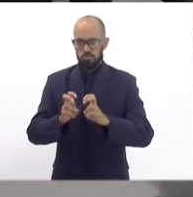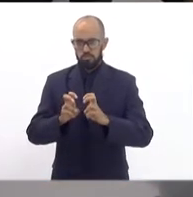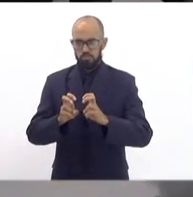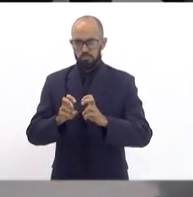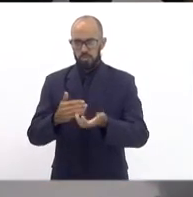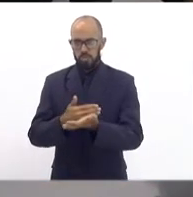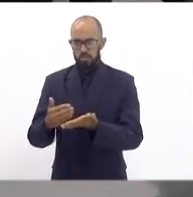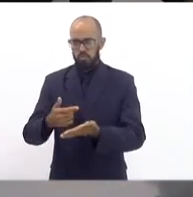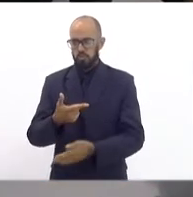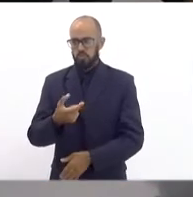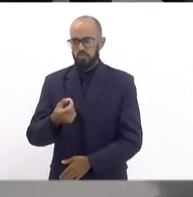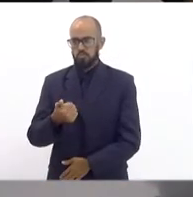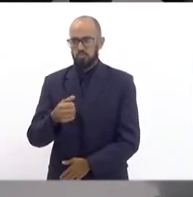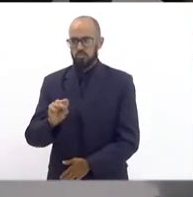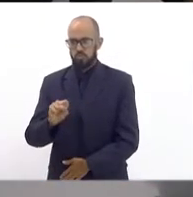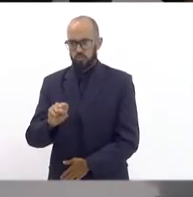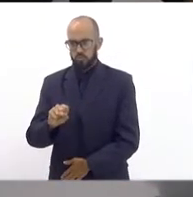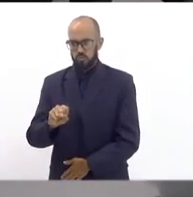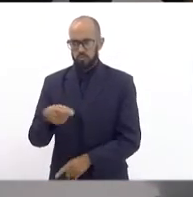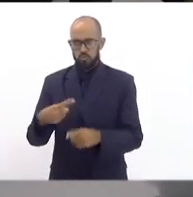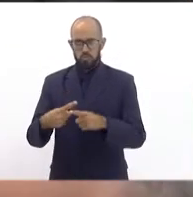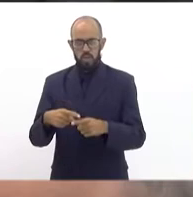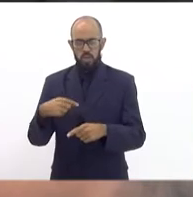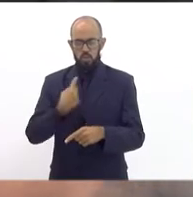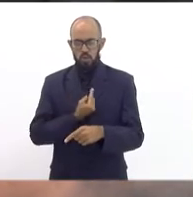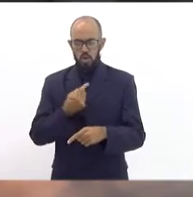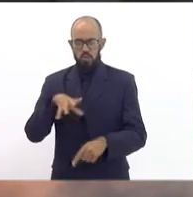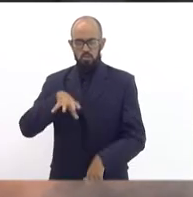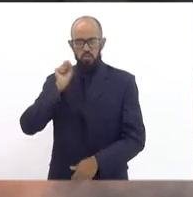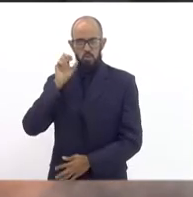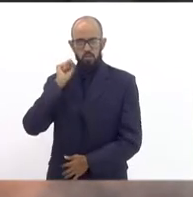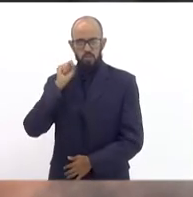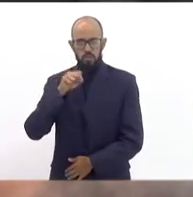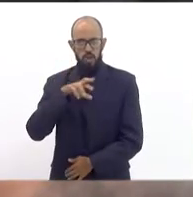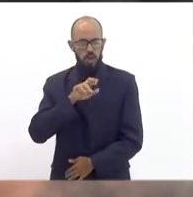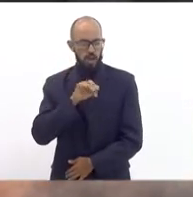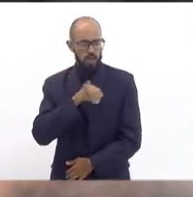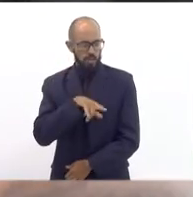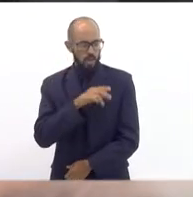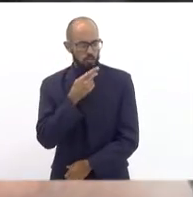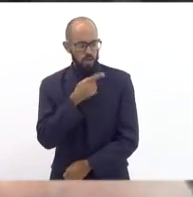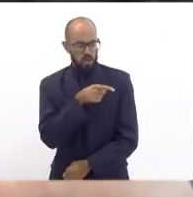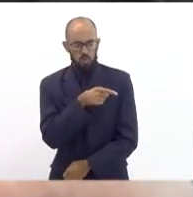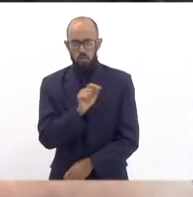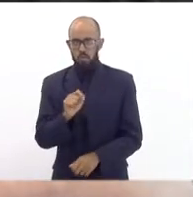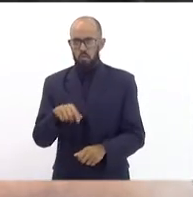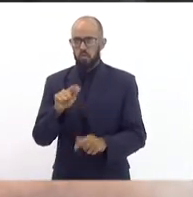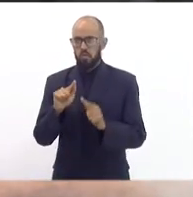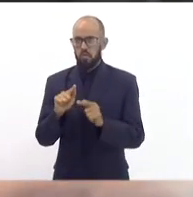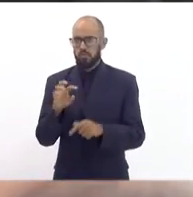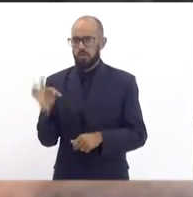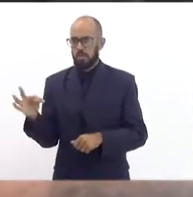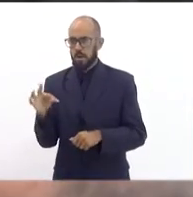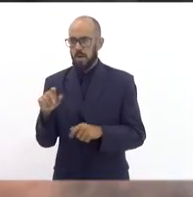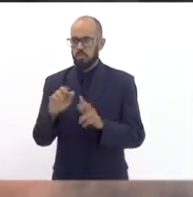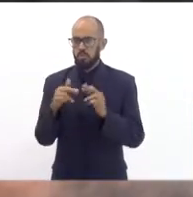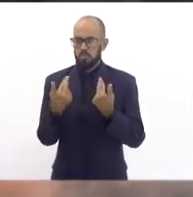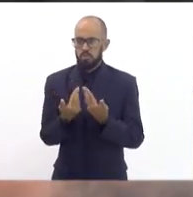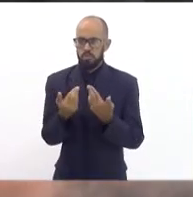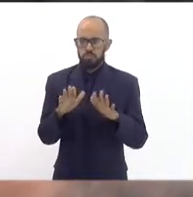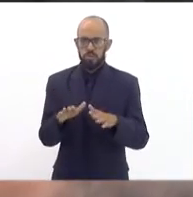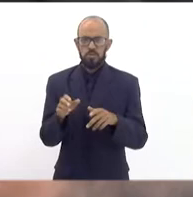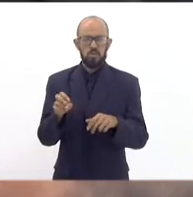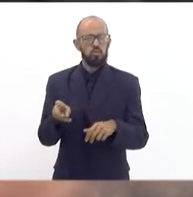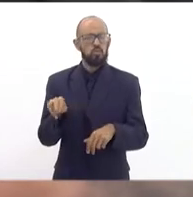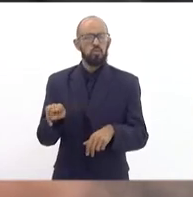2018. Porque a gente tem ouvido falar, a doutora Raquel mencionou, agora o senhor também, grupo de trabalho, reuniões, enfim, e a gente